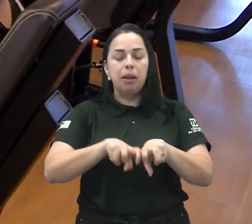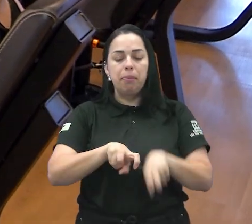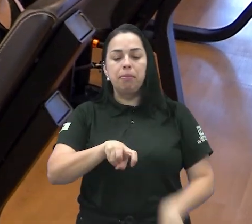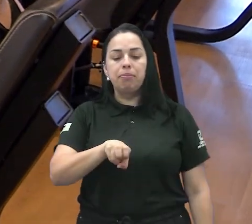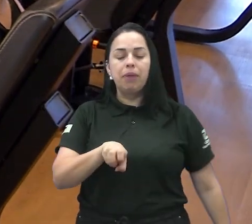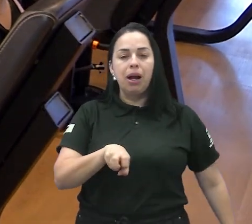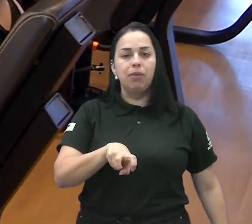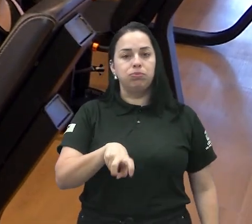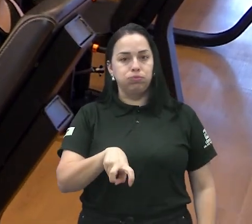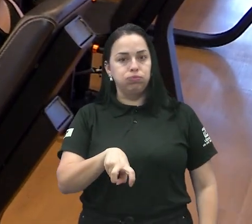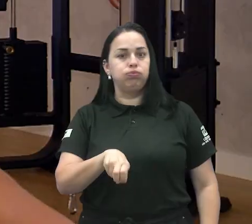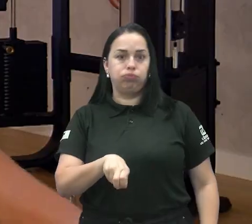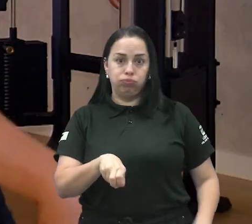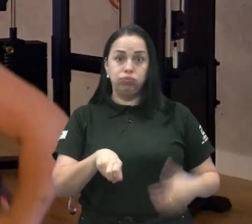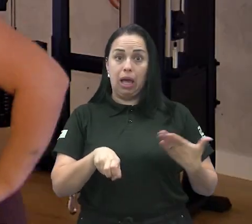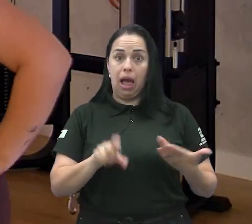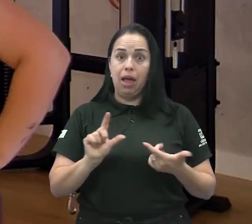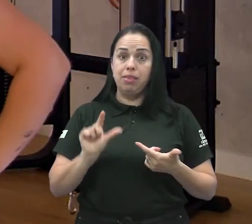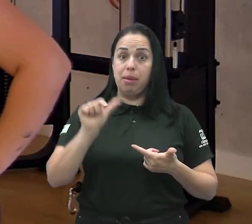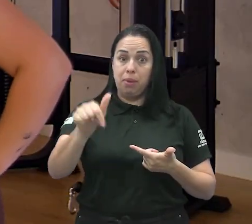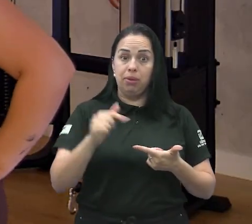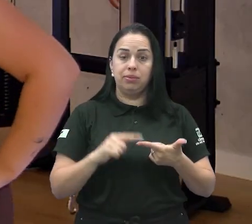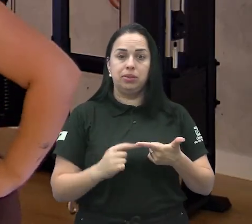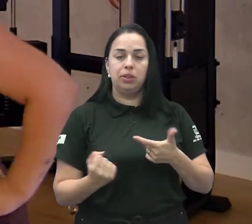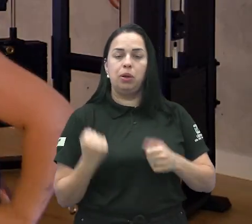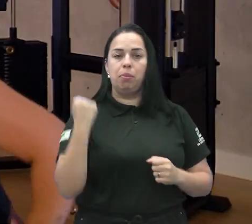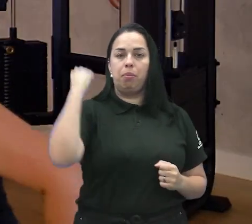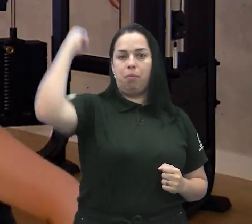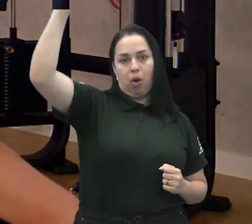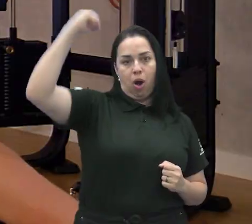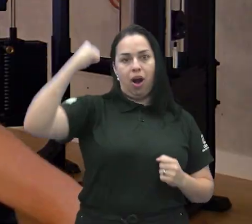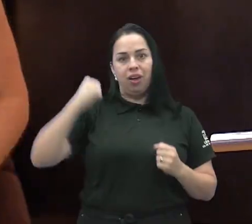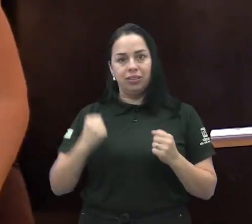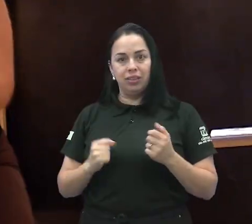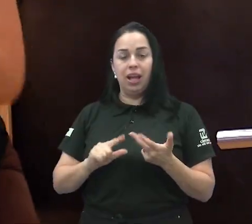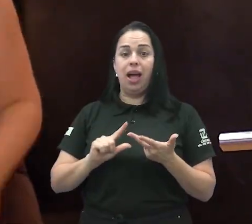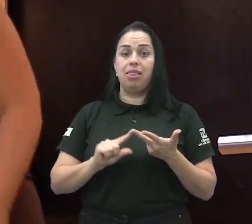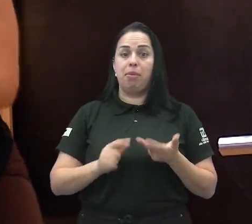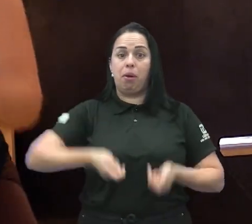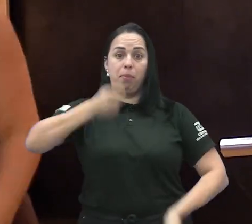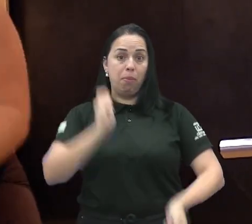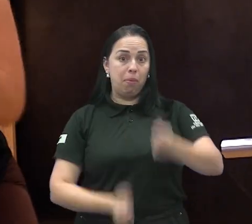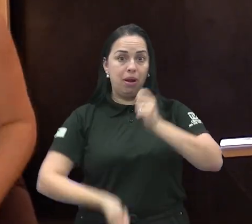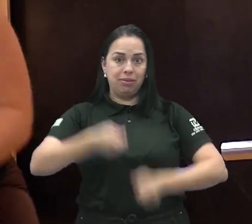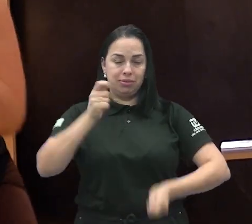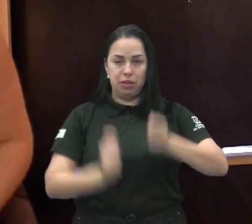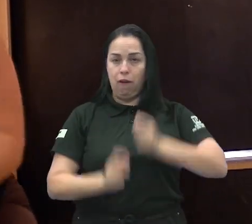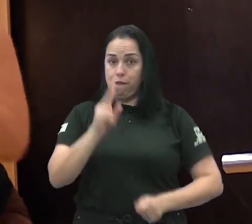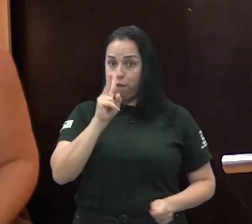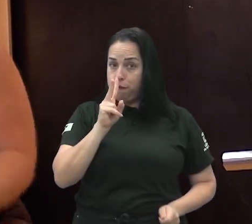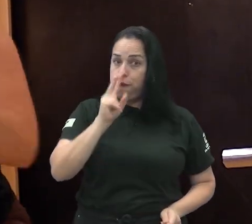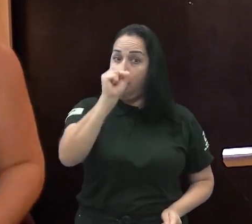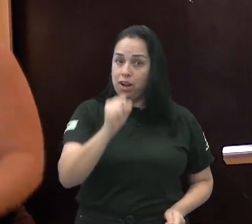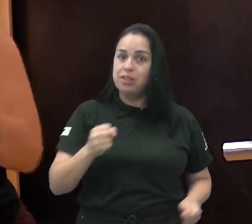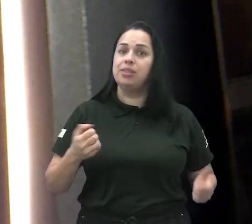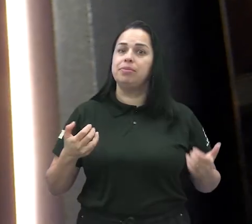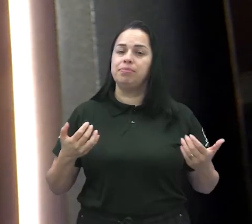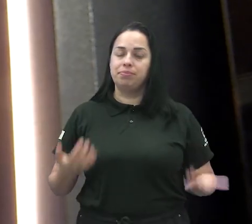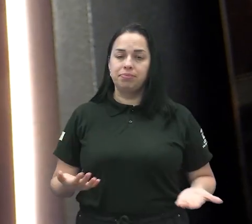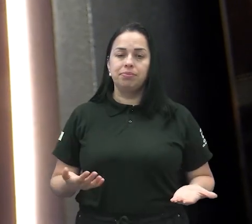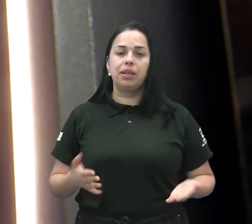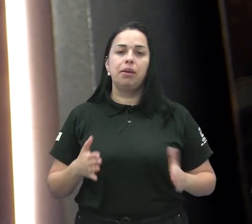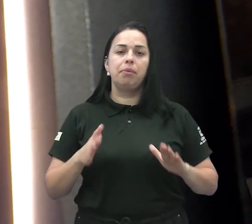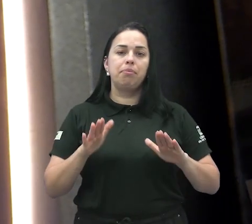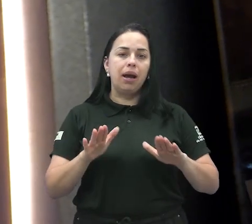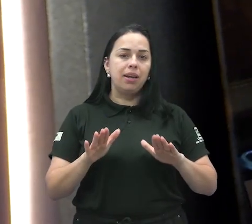as pernas, na abdutora. Depois passou para os livres, com o peso. E teve ainda os mais intensos, com a corda.